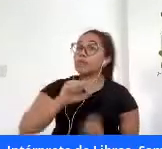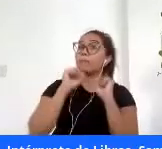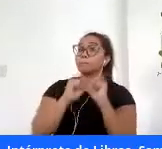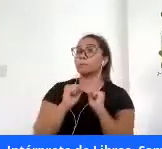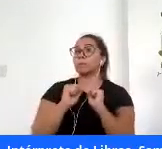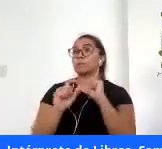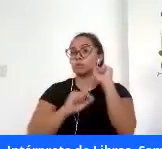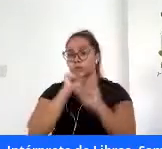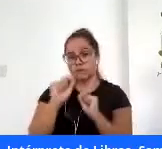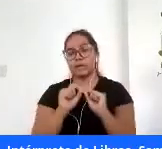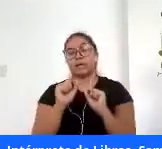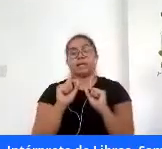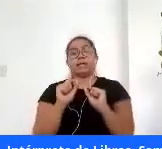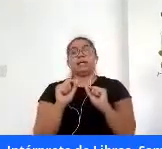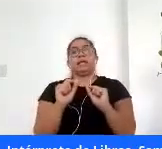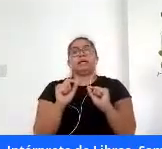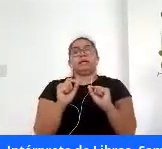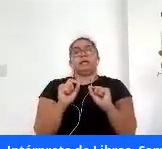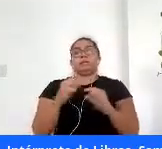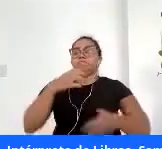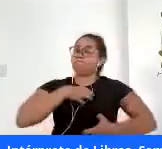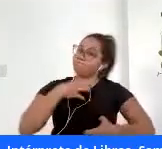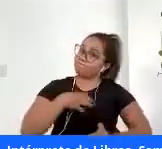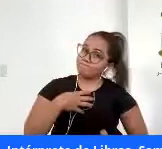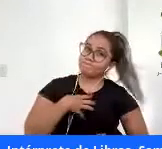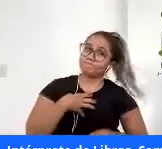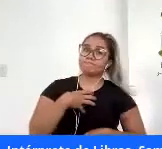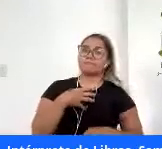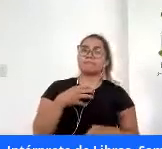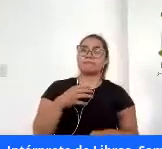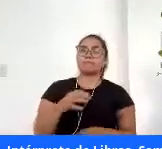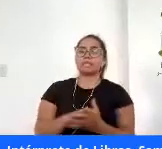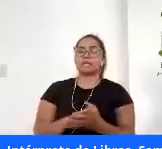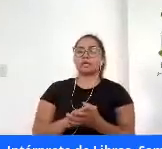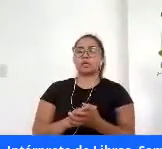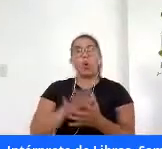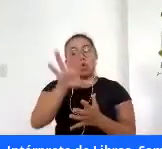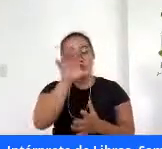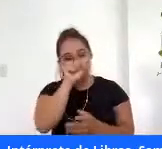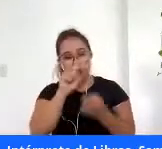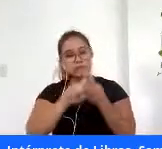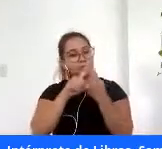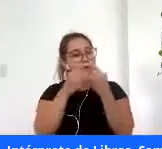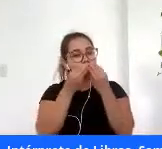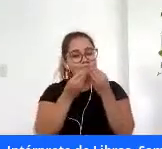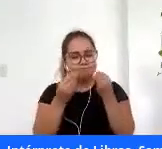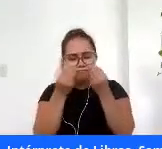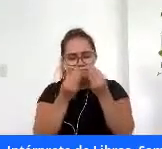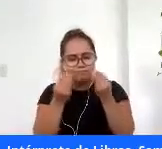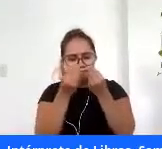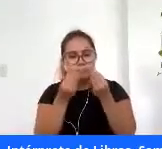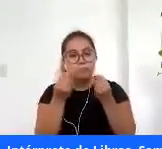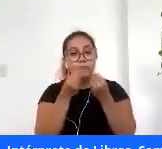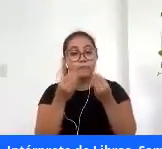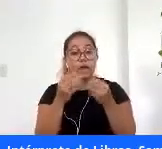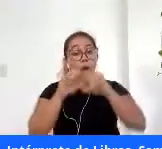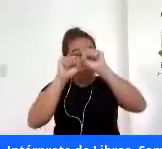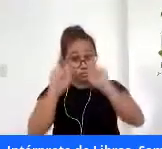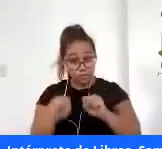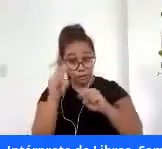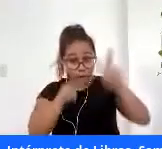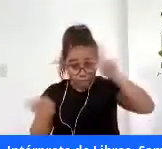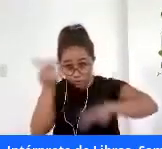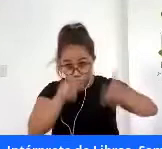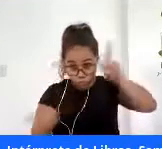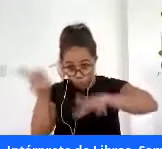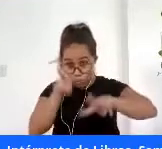perdendo justamente essa sensação do cheiro e do paladar. No caso do sistema visual,